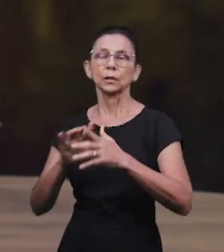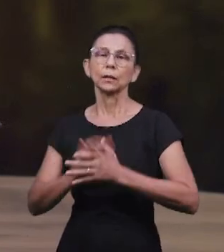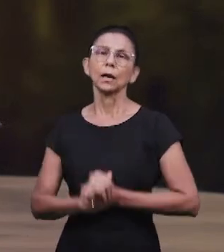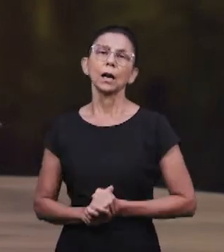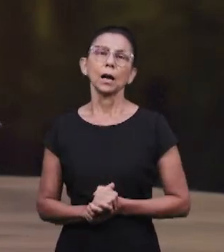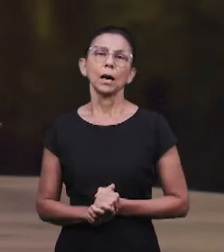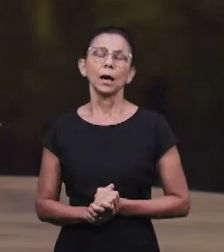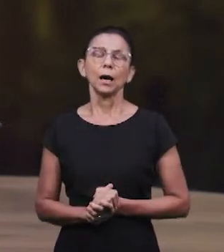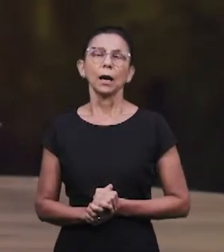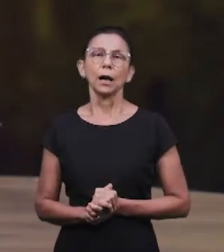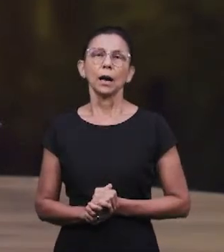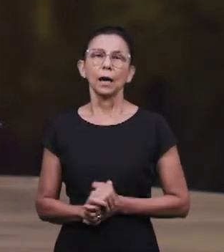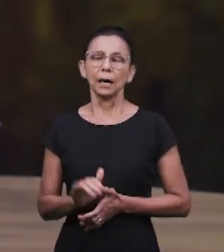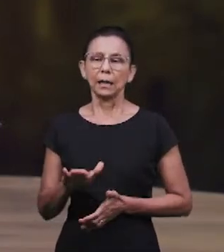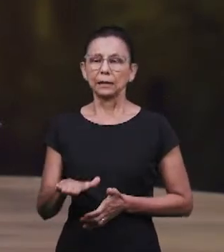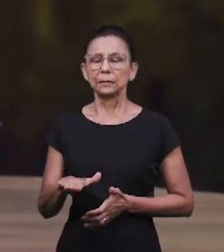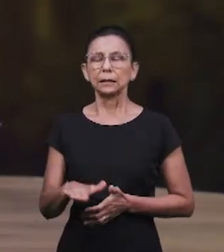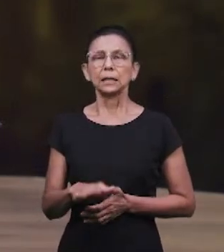e voltando,